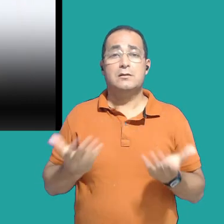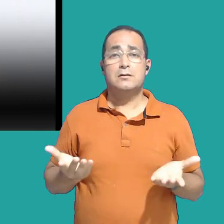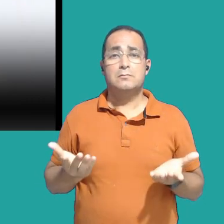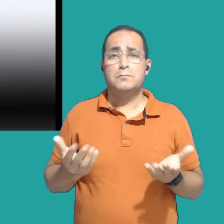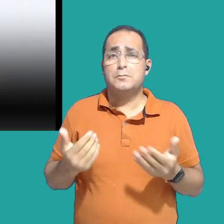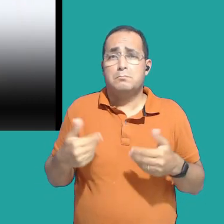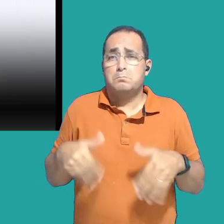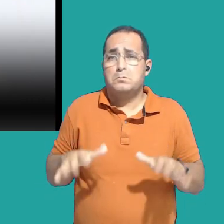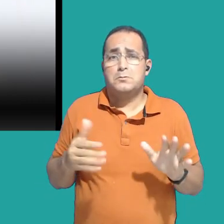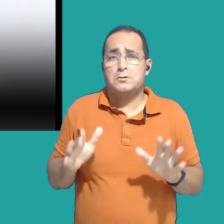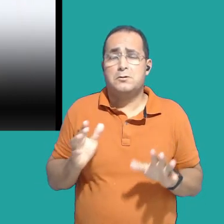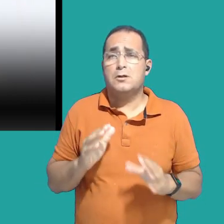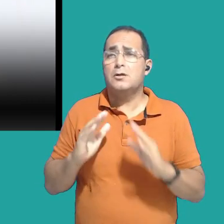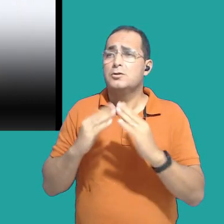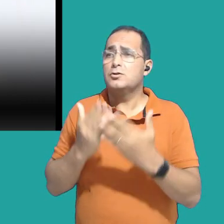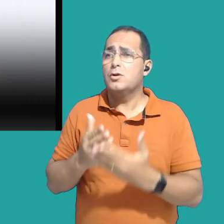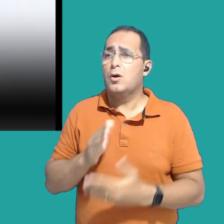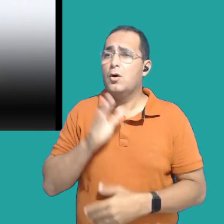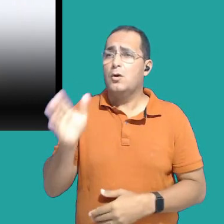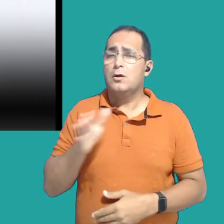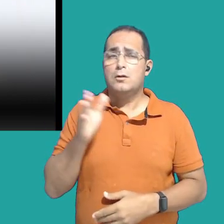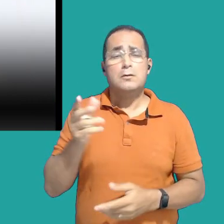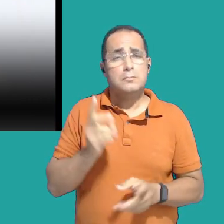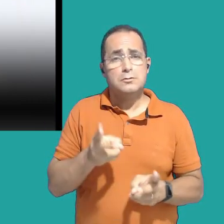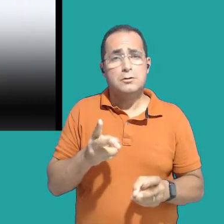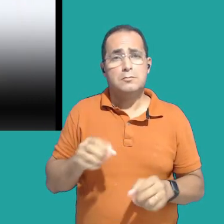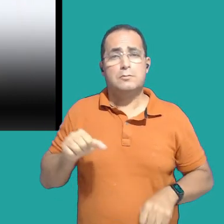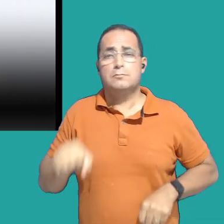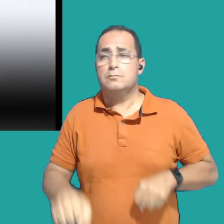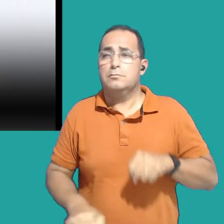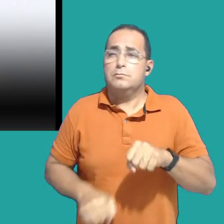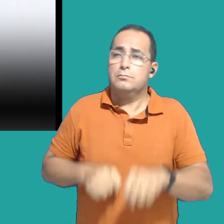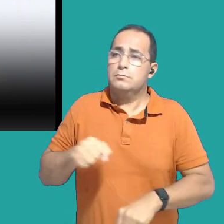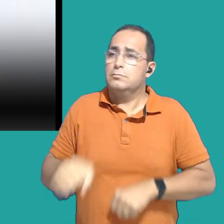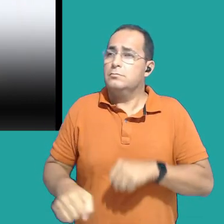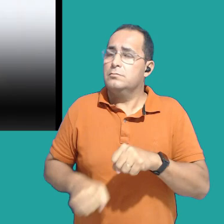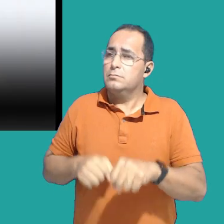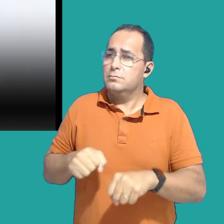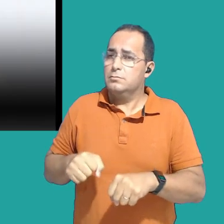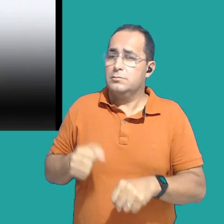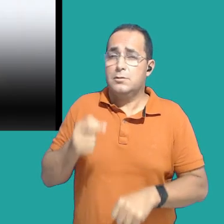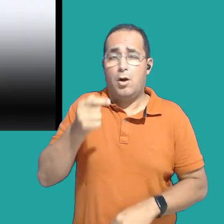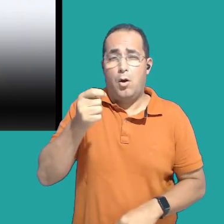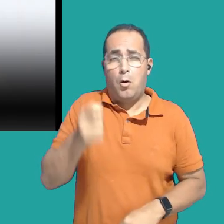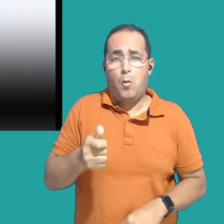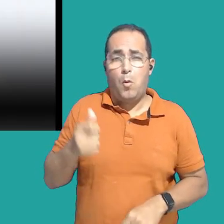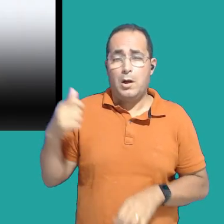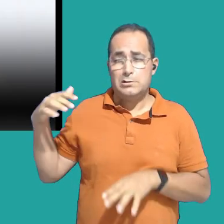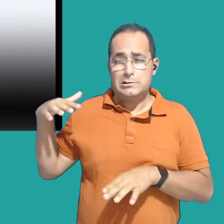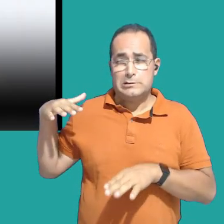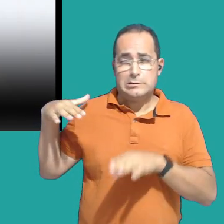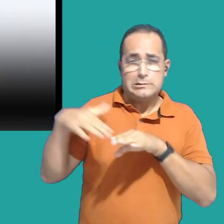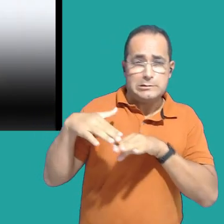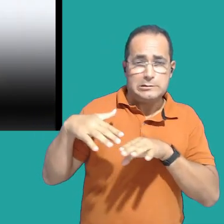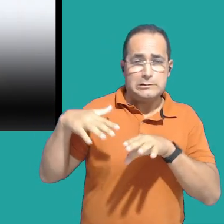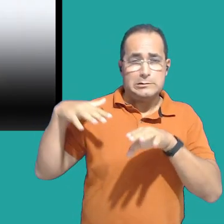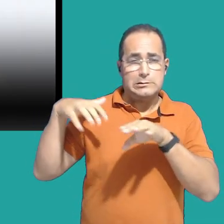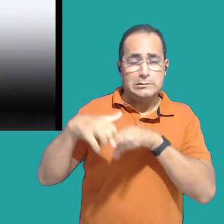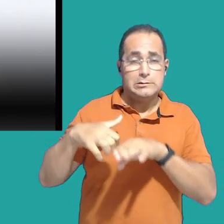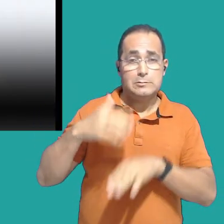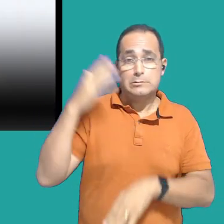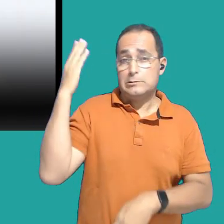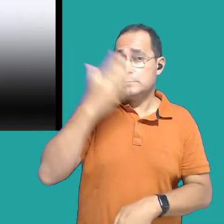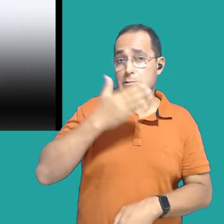simplesmente só deixei mesmo de ir à escola, porque eu ia de bicicleta, então quase que eu sofri um acidente, porque